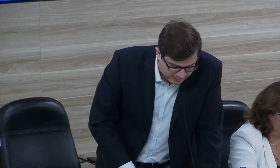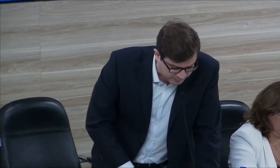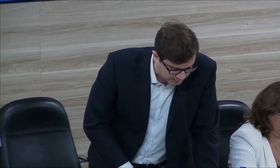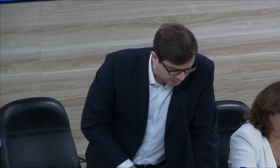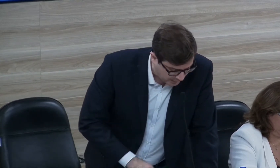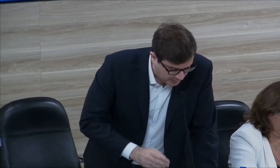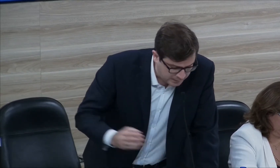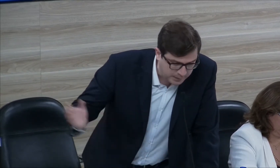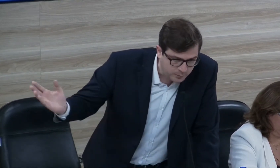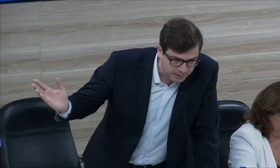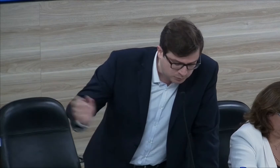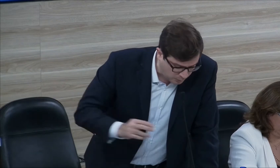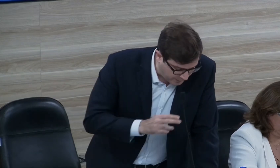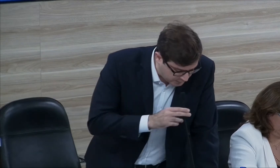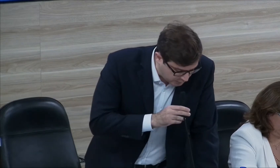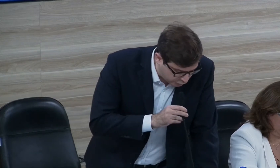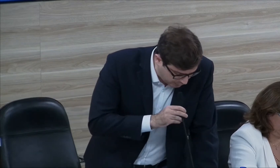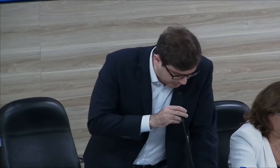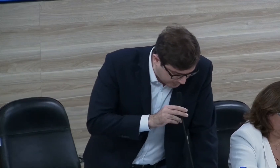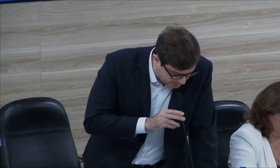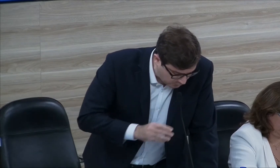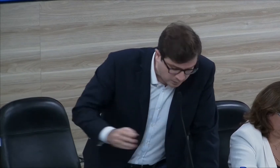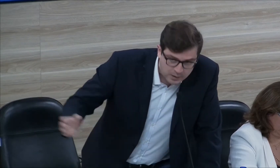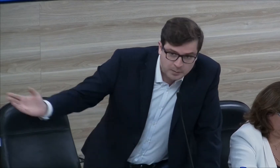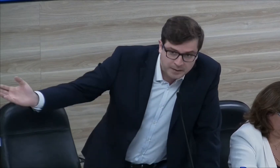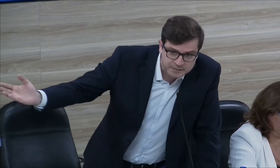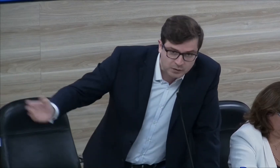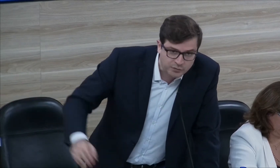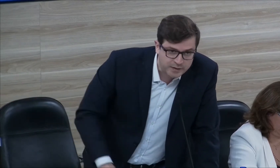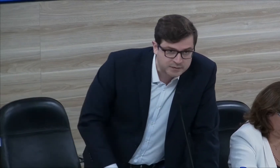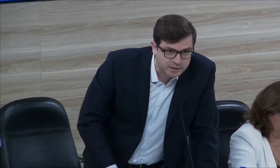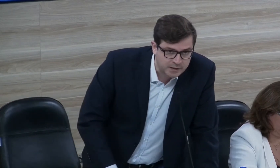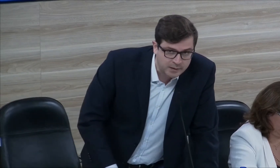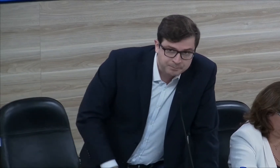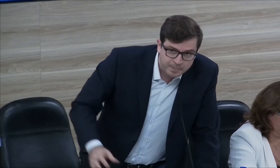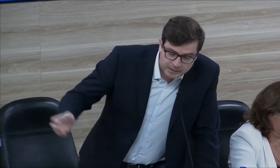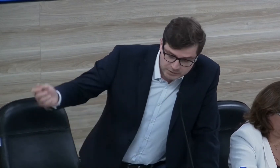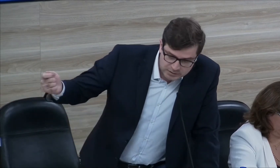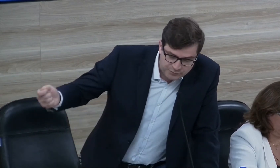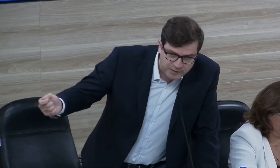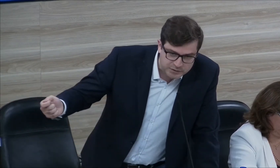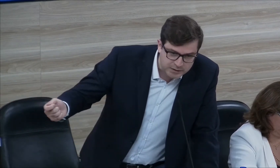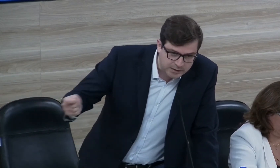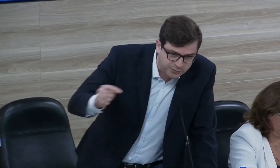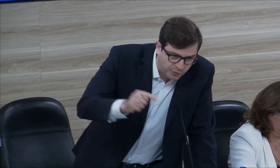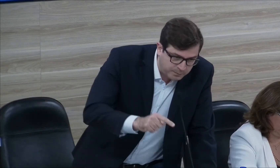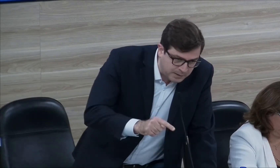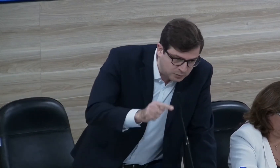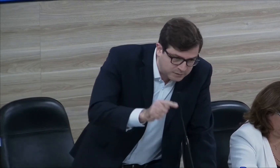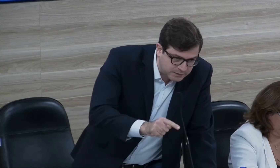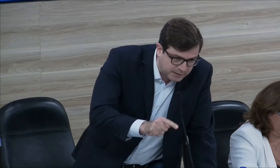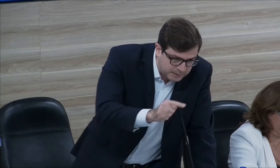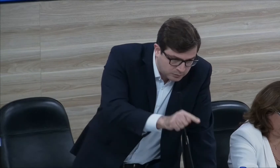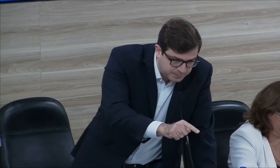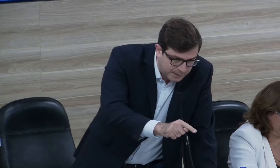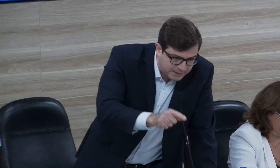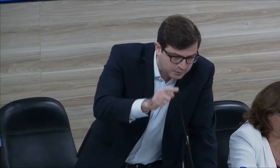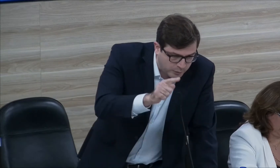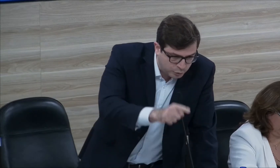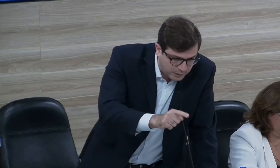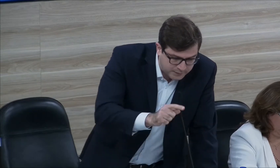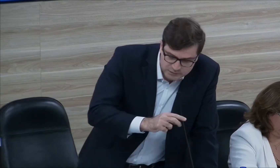são veladas ali, e realmente compartilho. O senhor tem razão, mas talvez seria a gente refletir que formando o cidadão de base